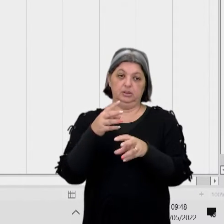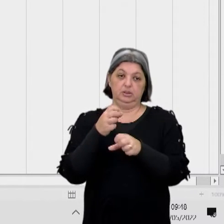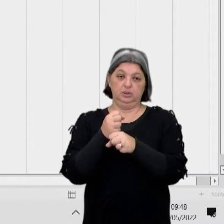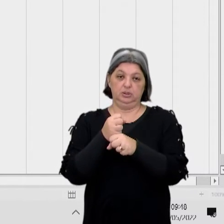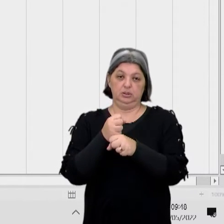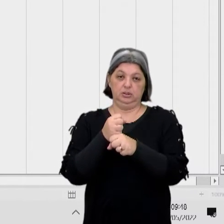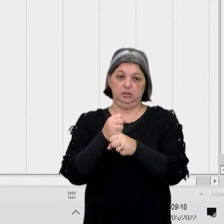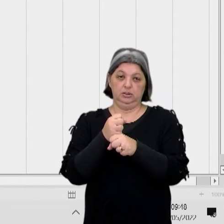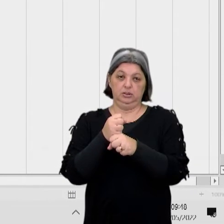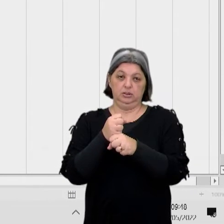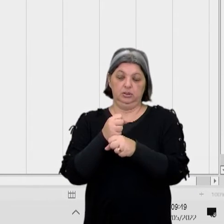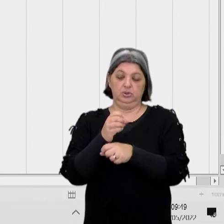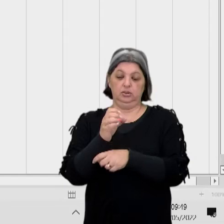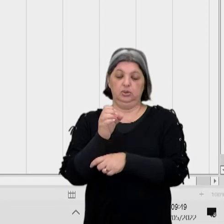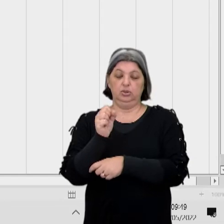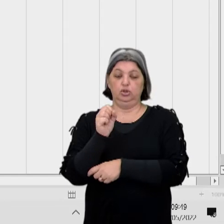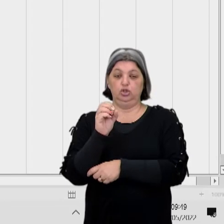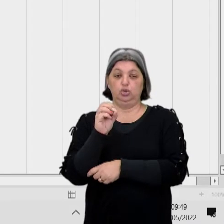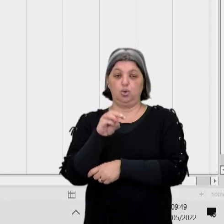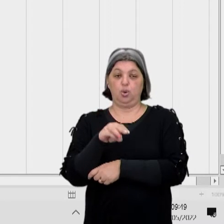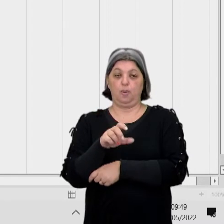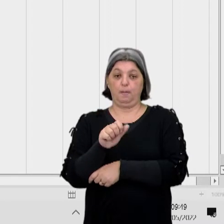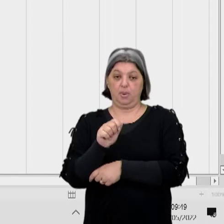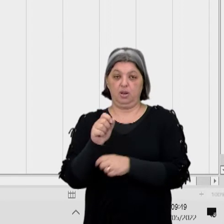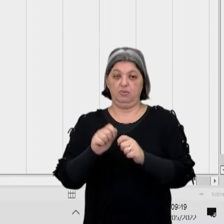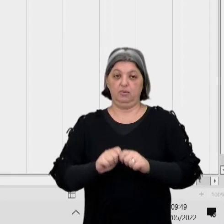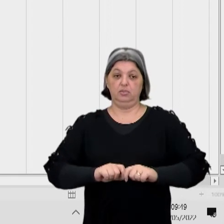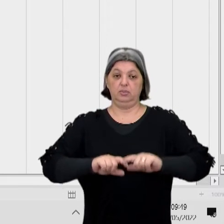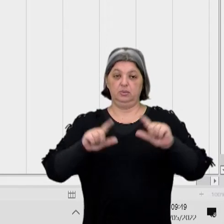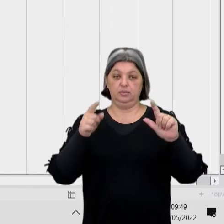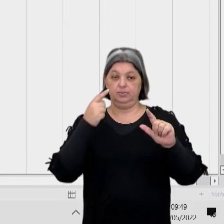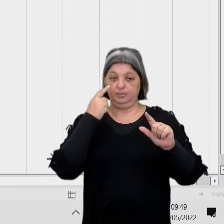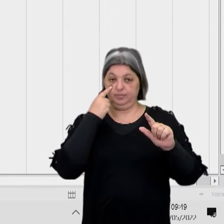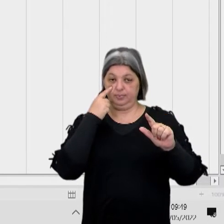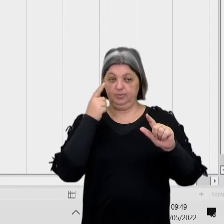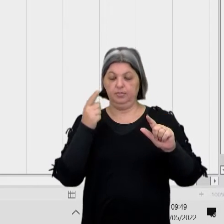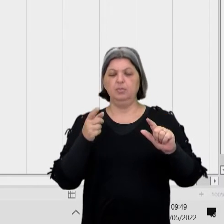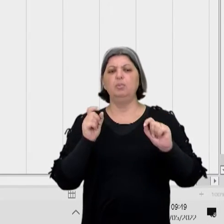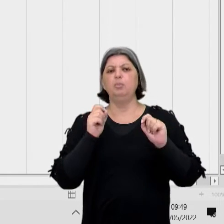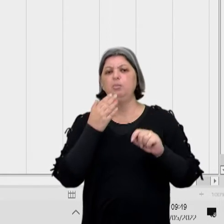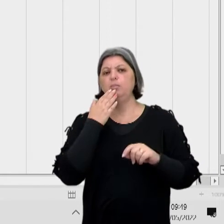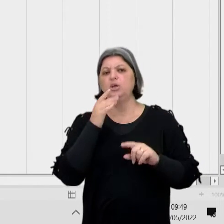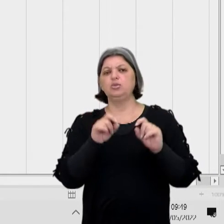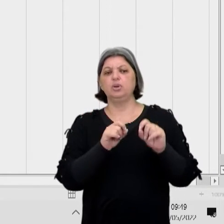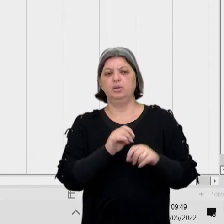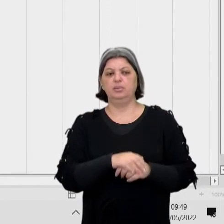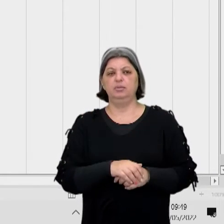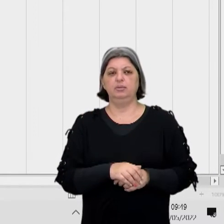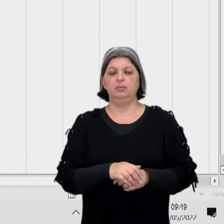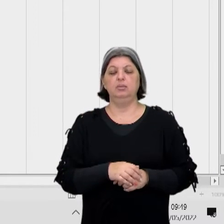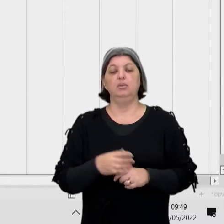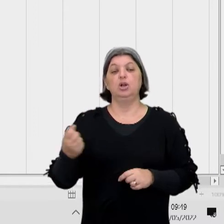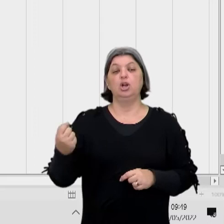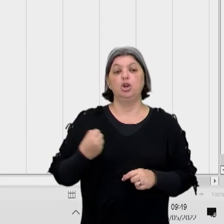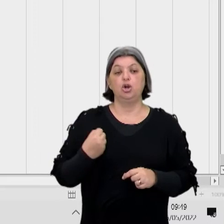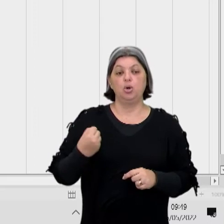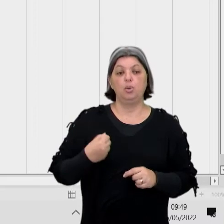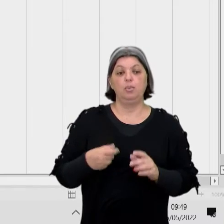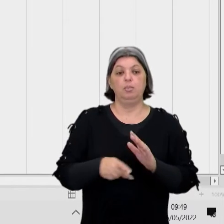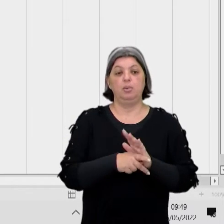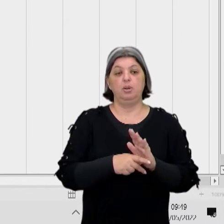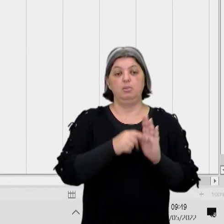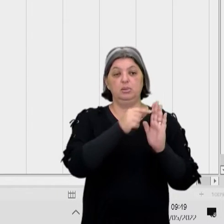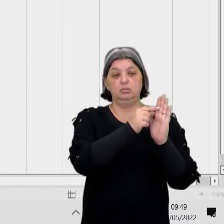que ele já aparece. Ó, soma. Vou abrir um parêntese, abriu. Aí, o que ele pede? Ó, coloque o númerozinho lá da célula. Aí,